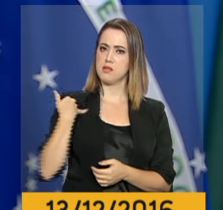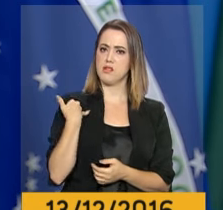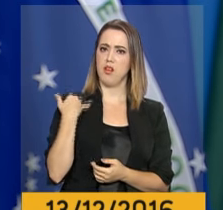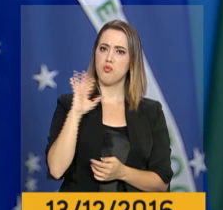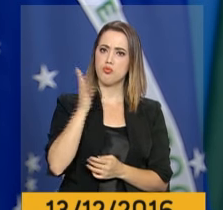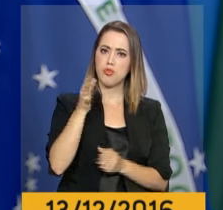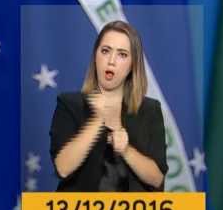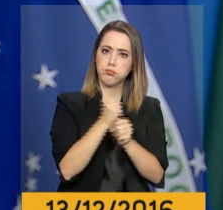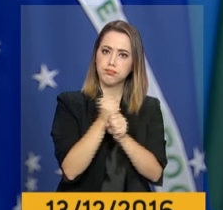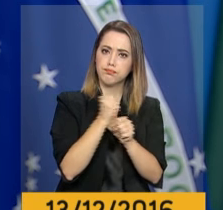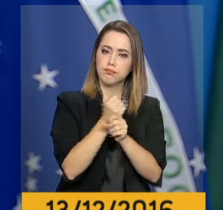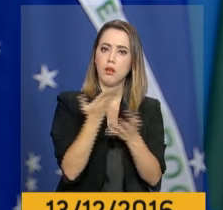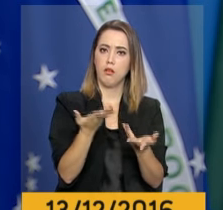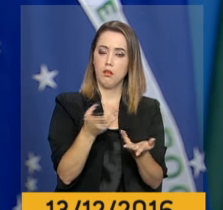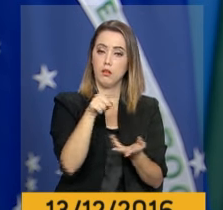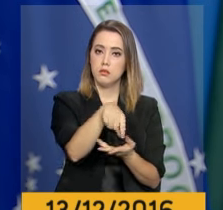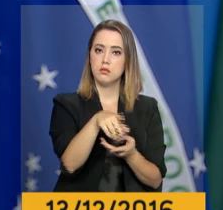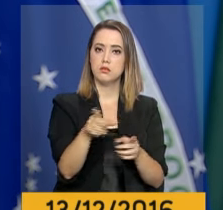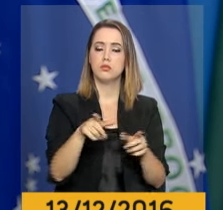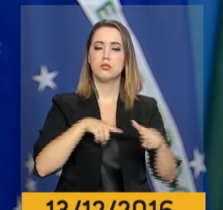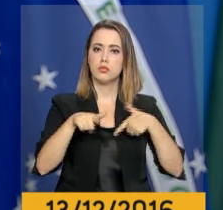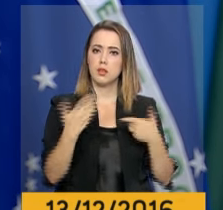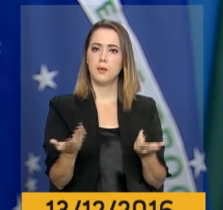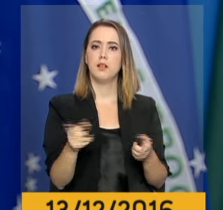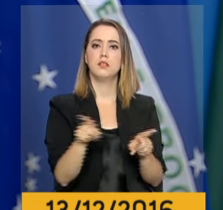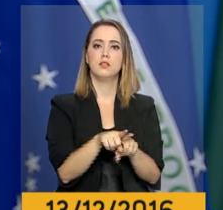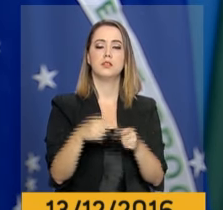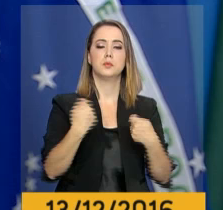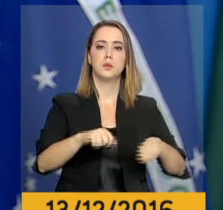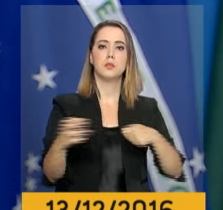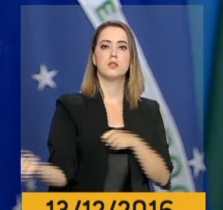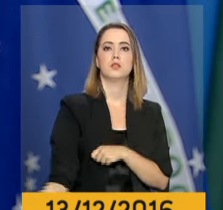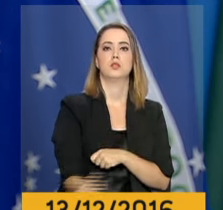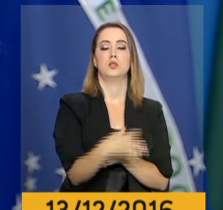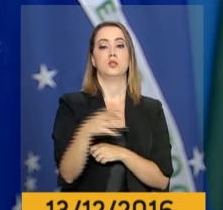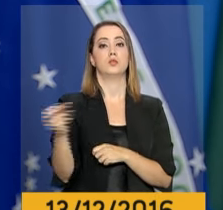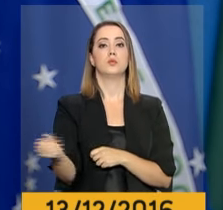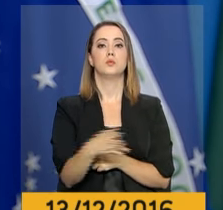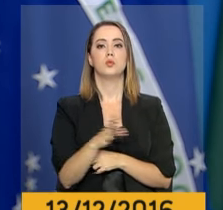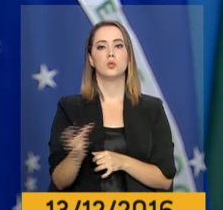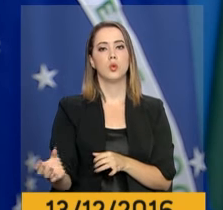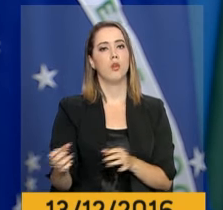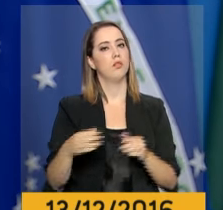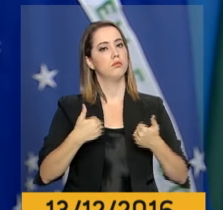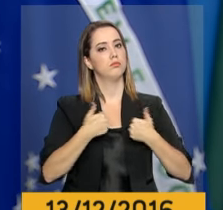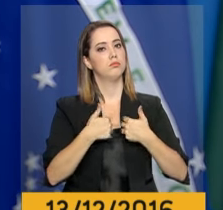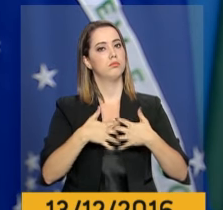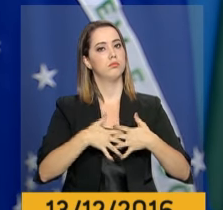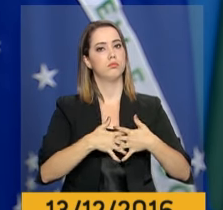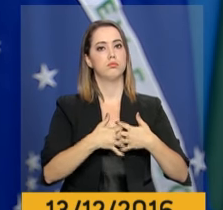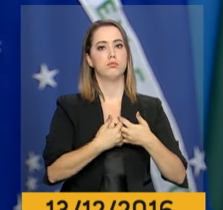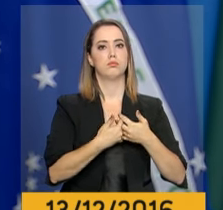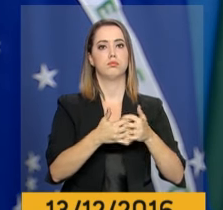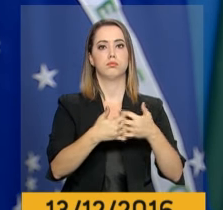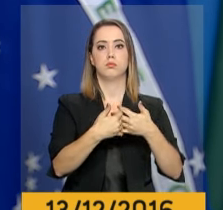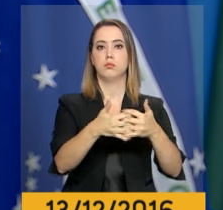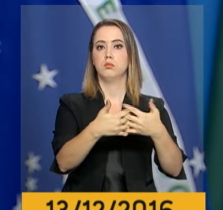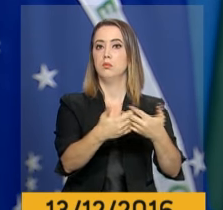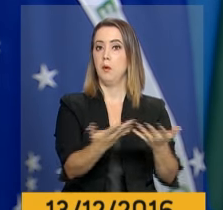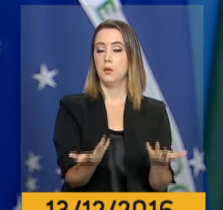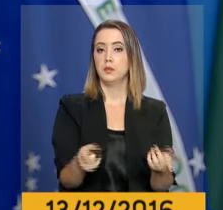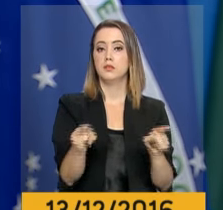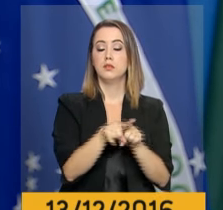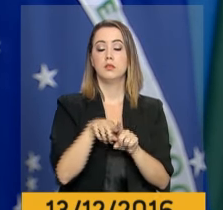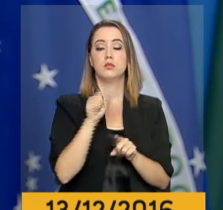e há meios e modos de também obter a modernização dessa frota eh de caminhões.